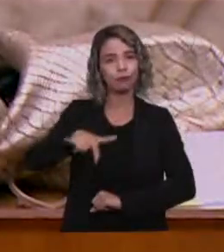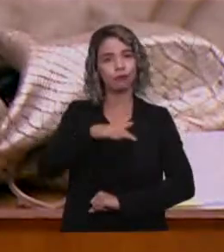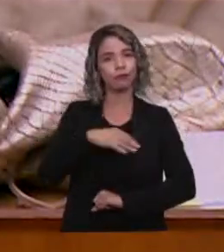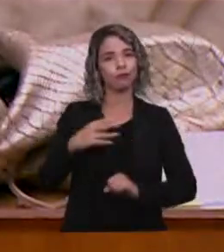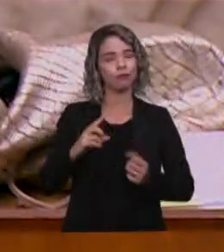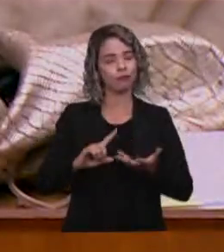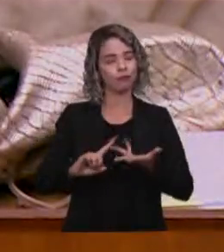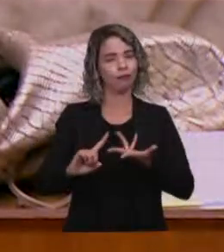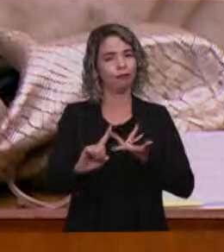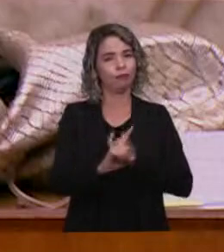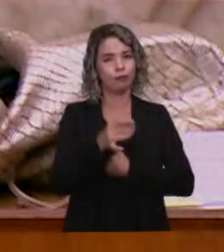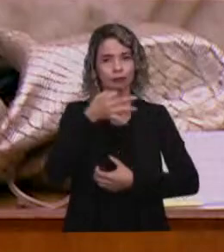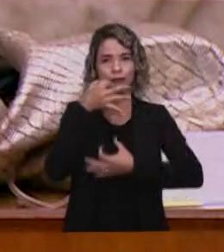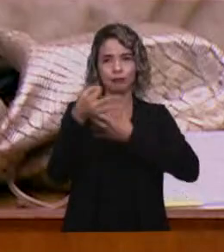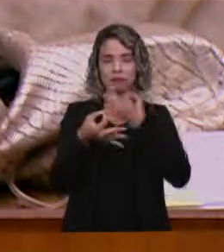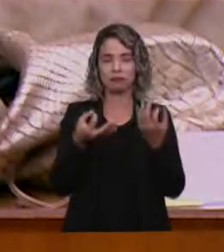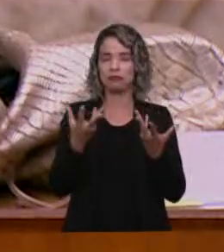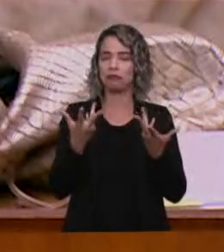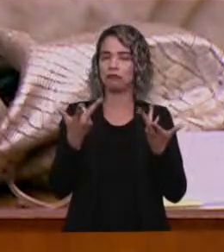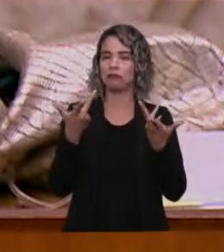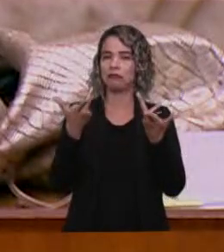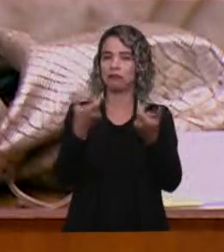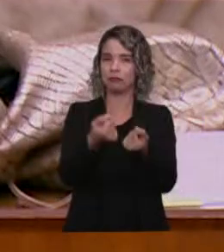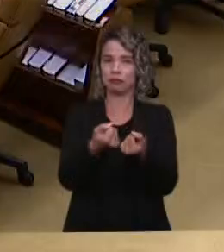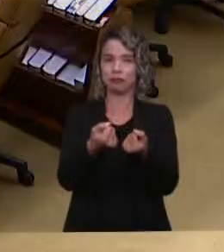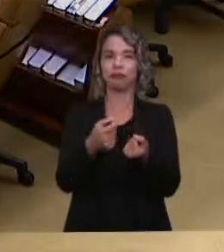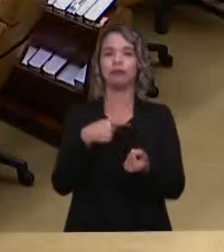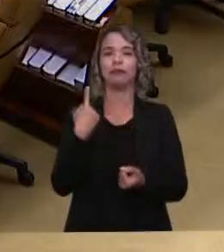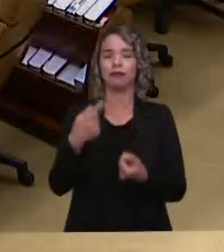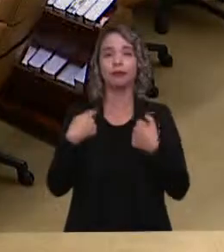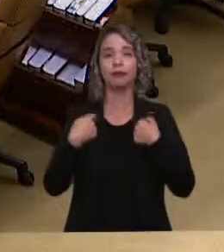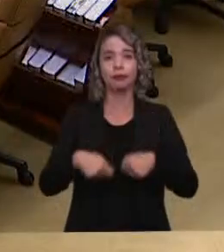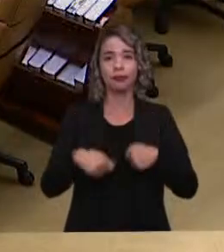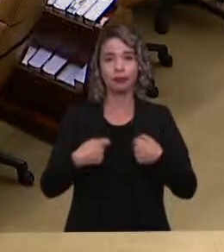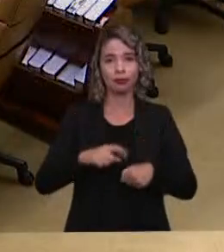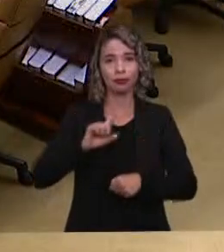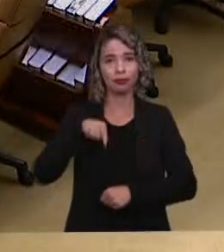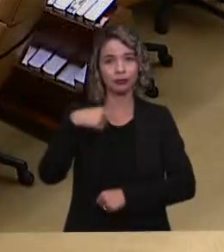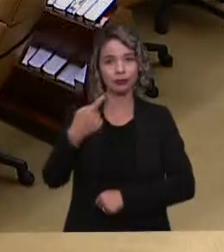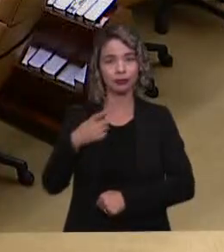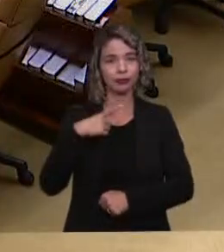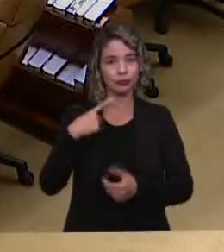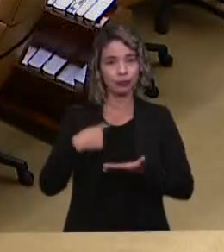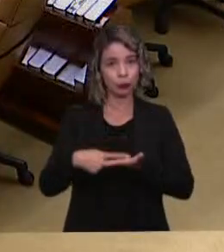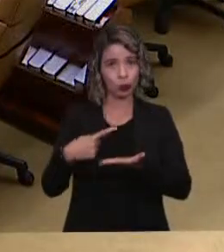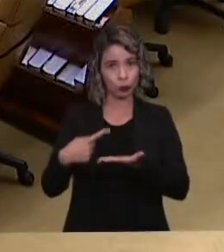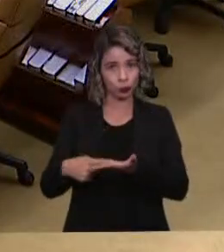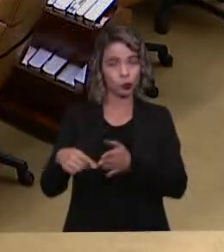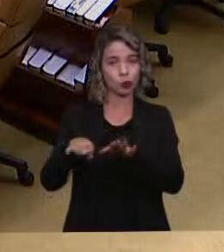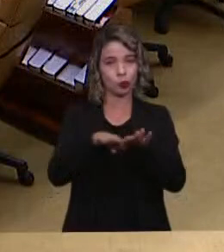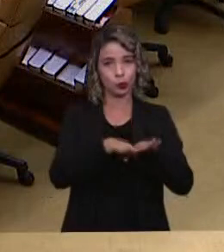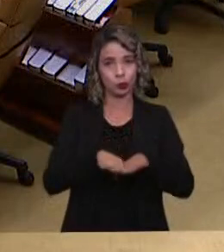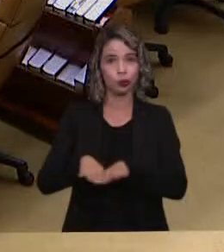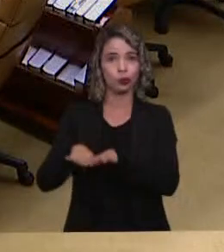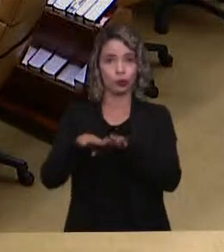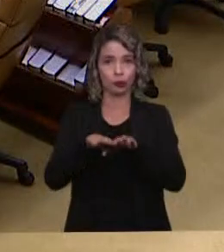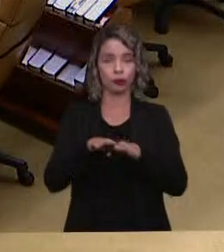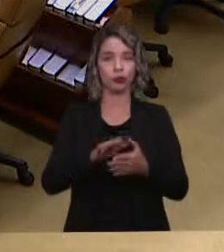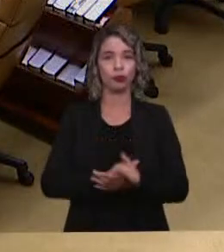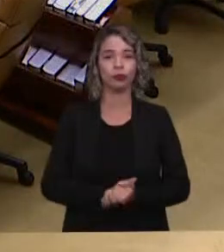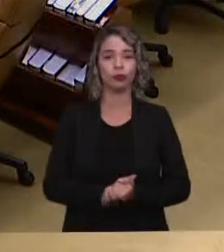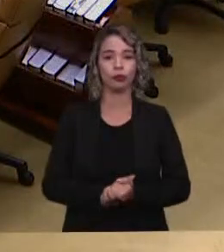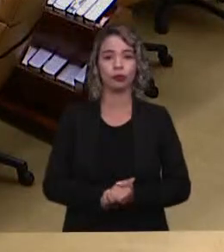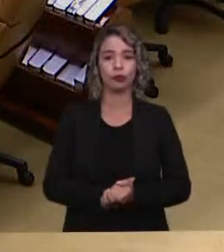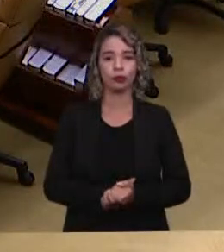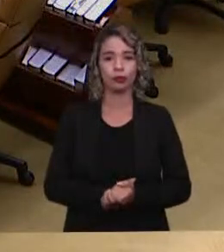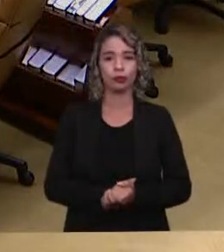mais multifacetado e rico, né, e nós vamos precisar depois estabelecer um certo consenso. Alguma